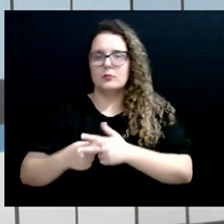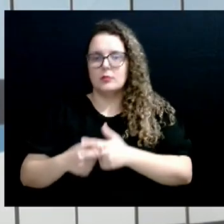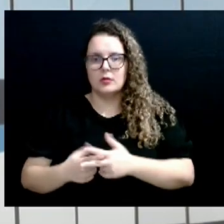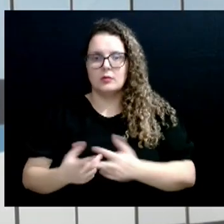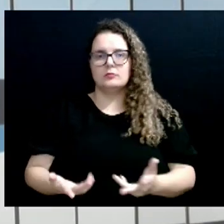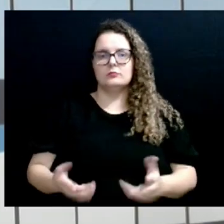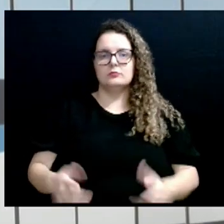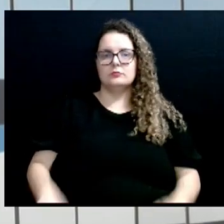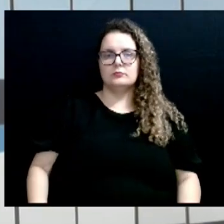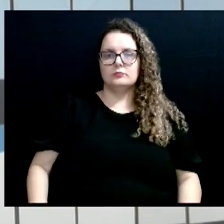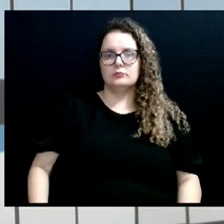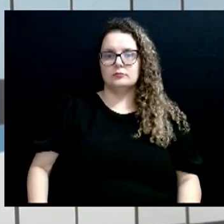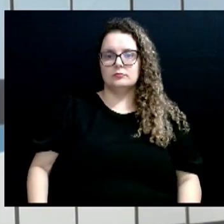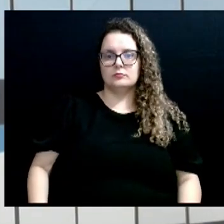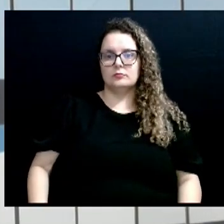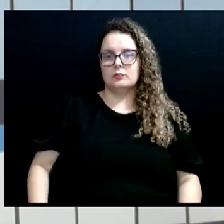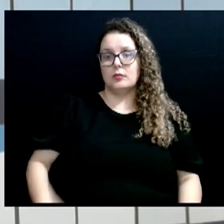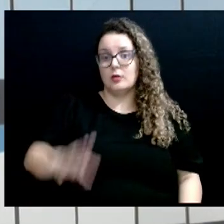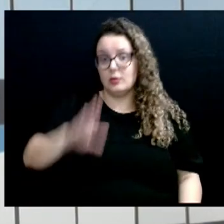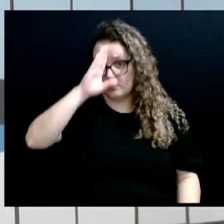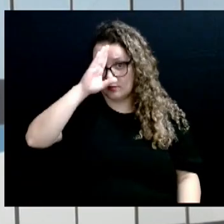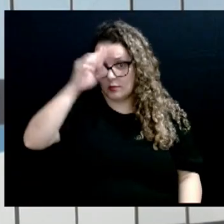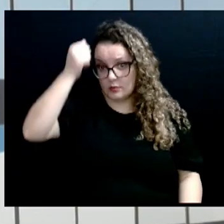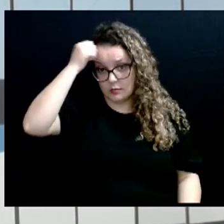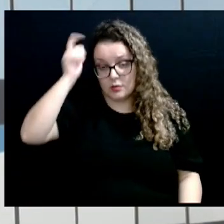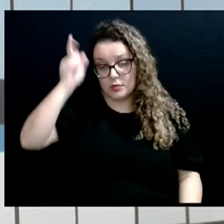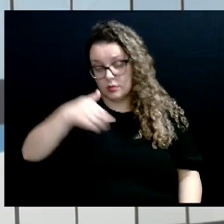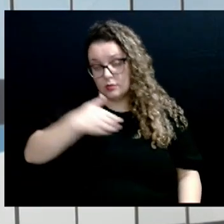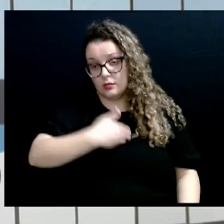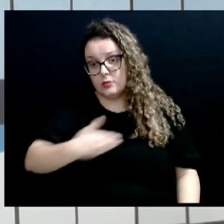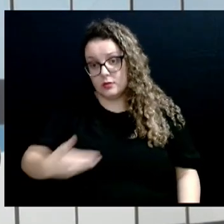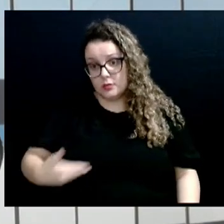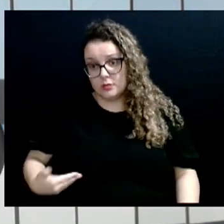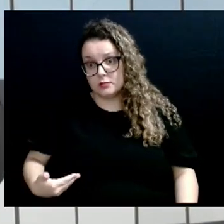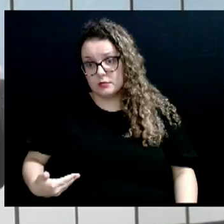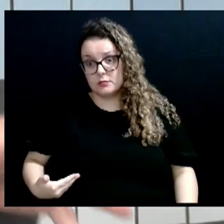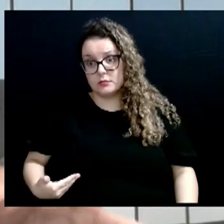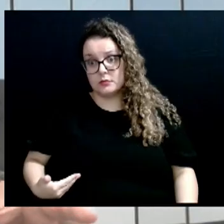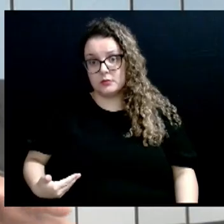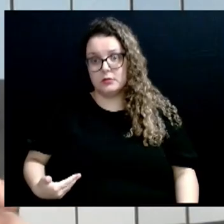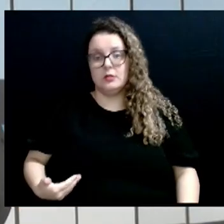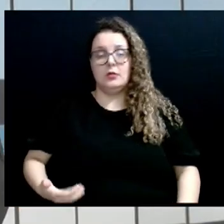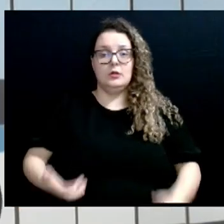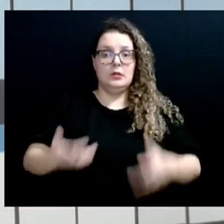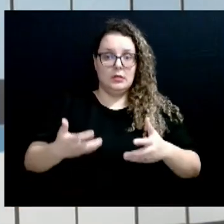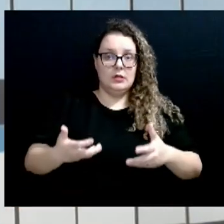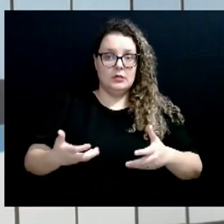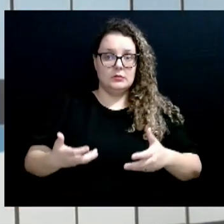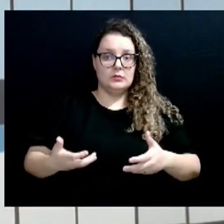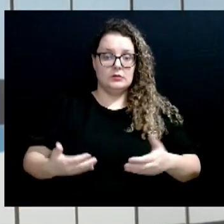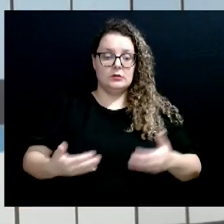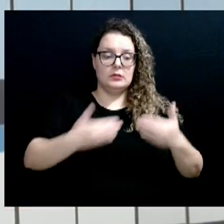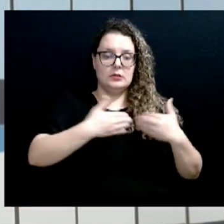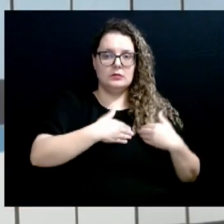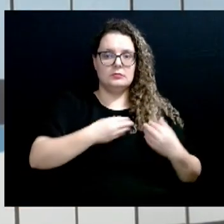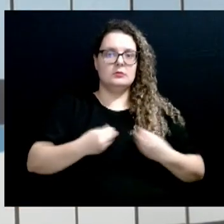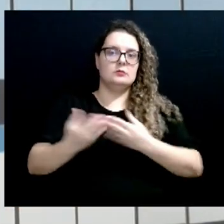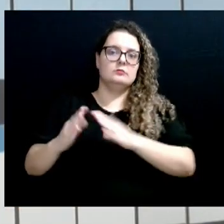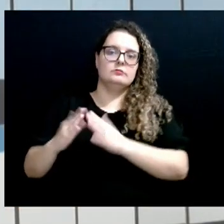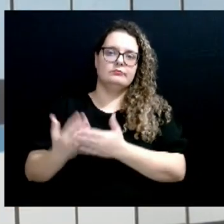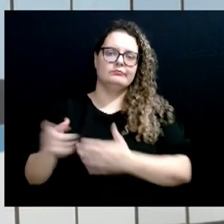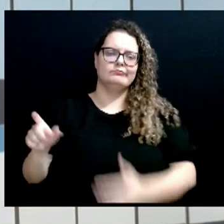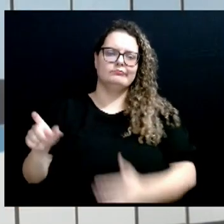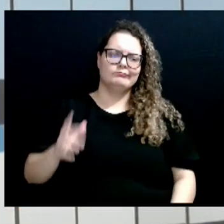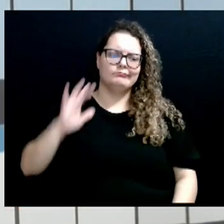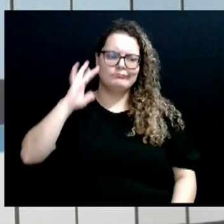o principal culpado nesse ponto é o governo. Agora, ele querer jogar essa responsabilidade para a autoescola, eu acho um pouquinho